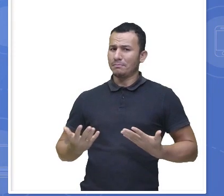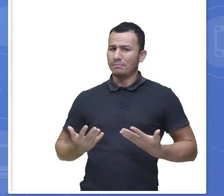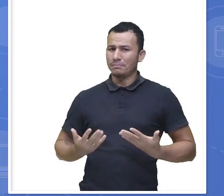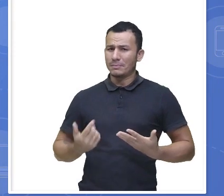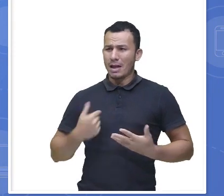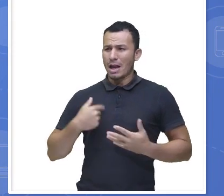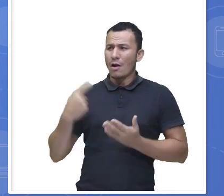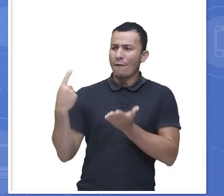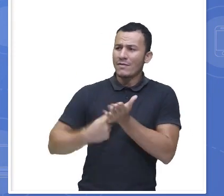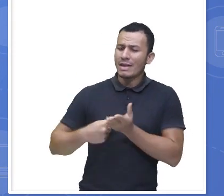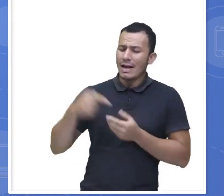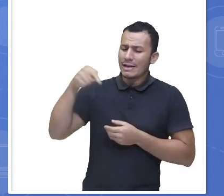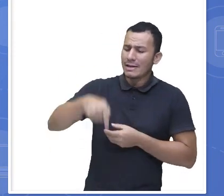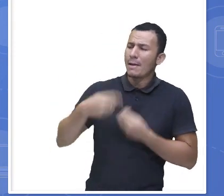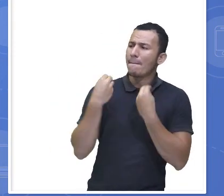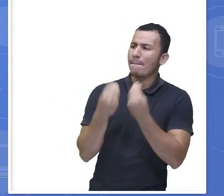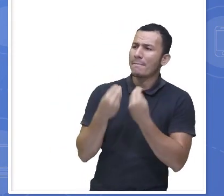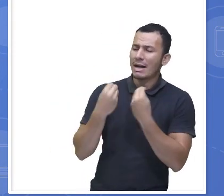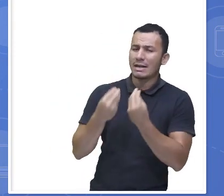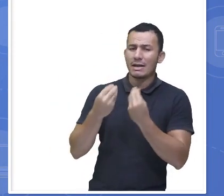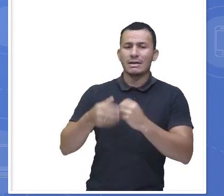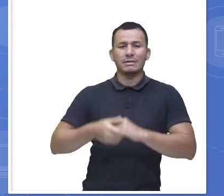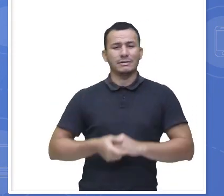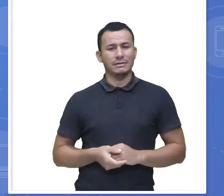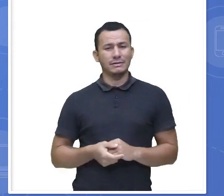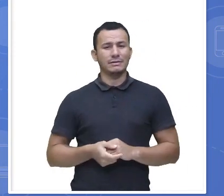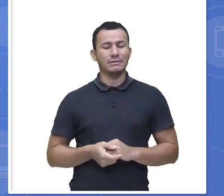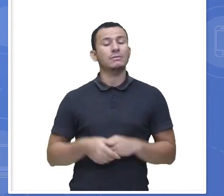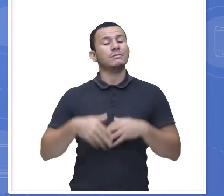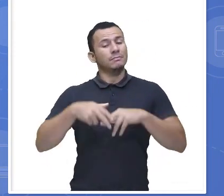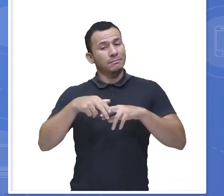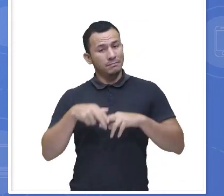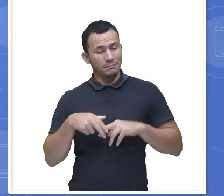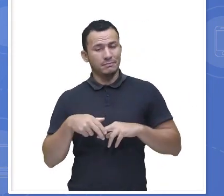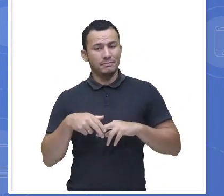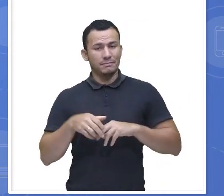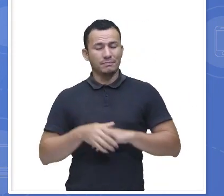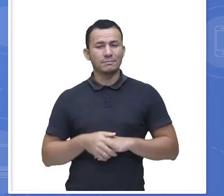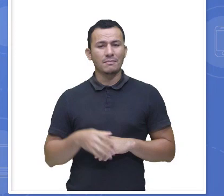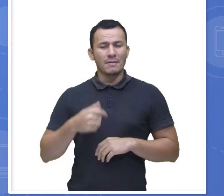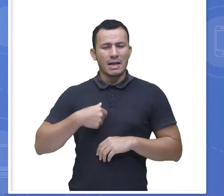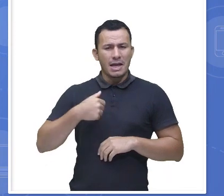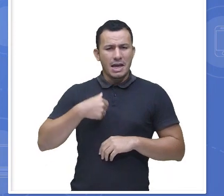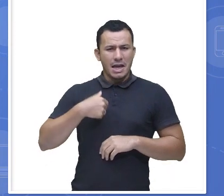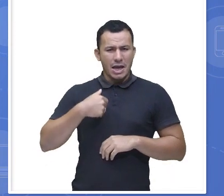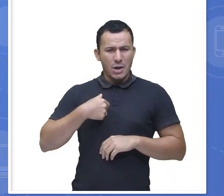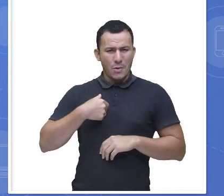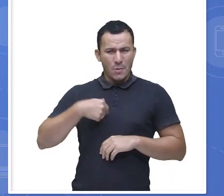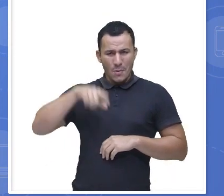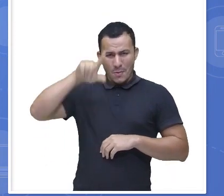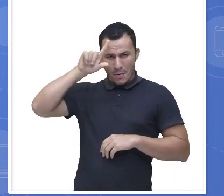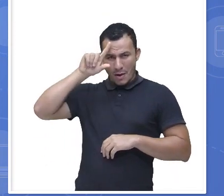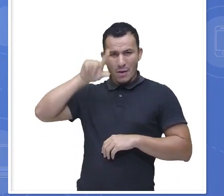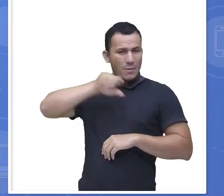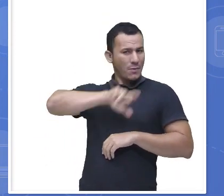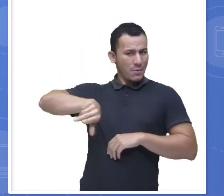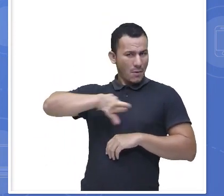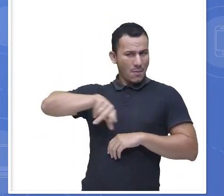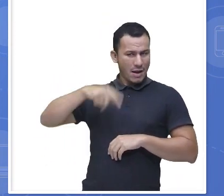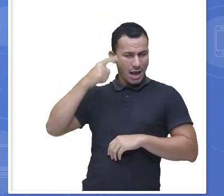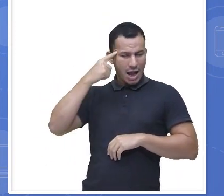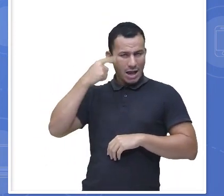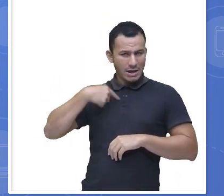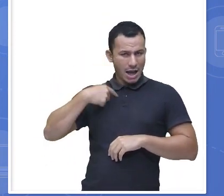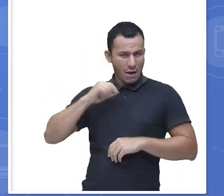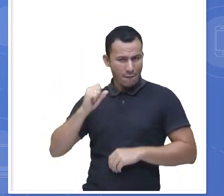me chamaram aqui. Foi então... Eu não sou besta para tirar a onda de herói. Ai,